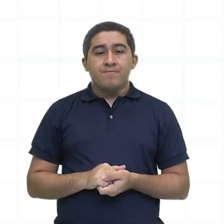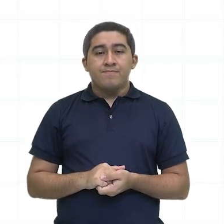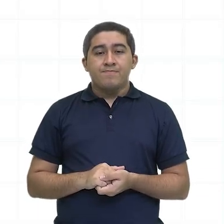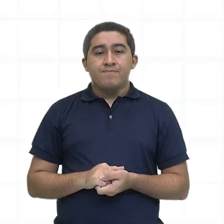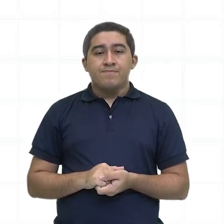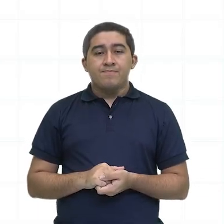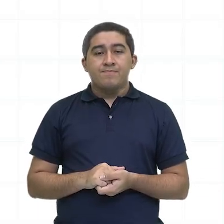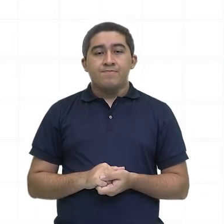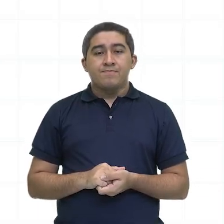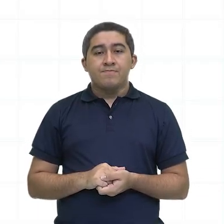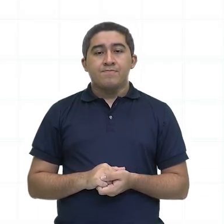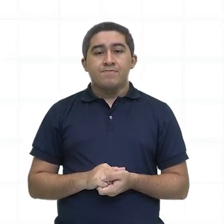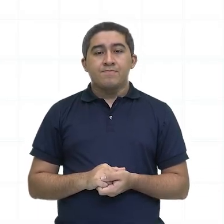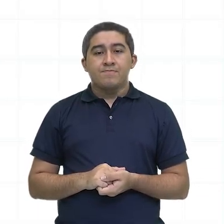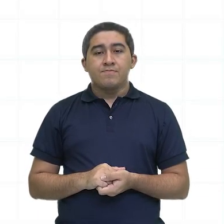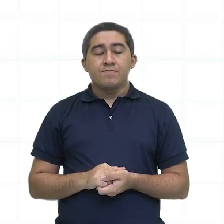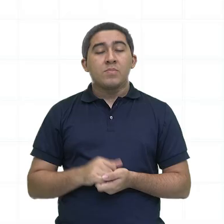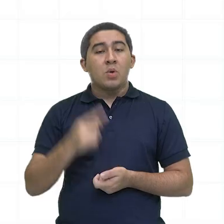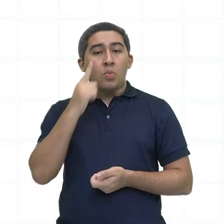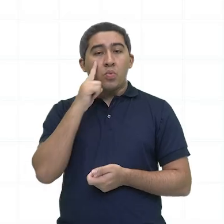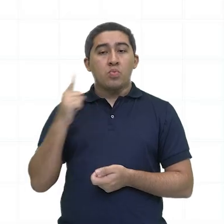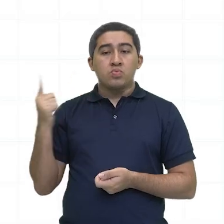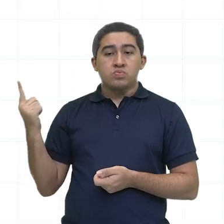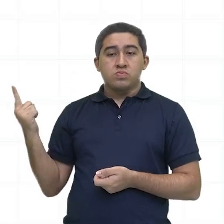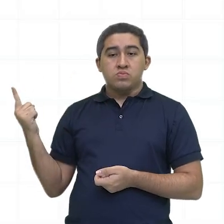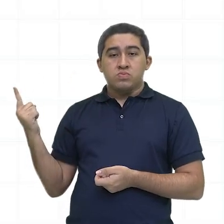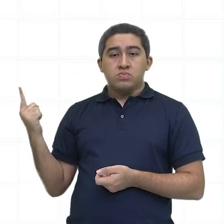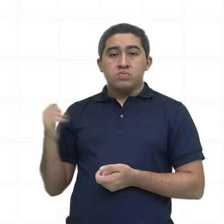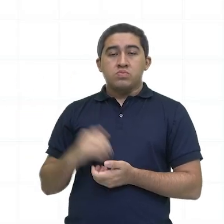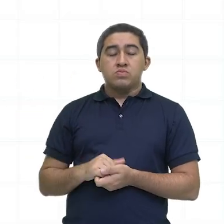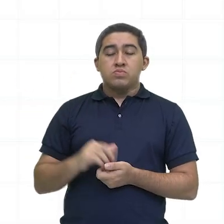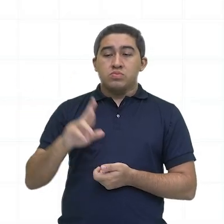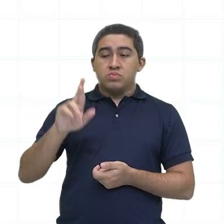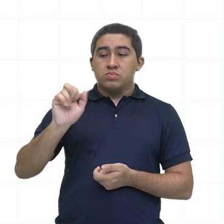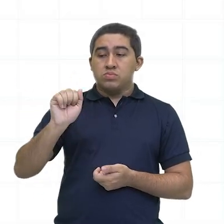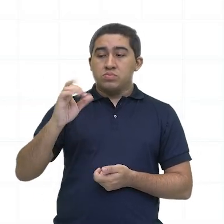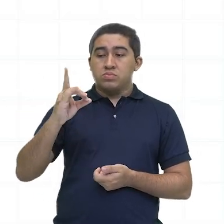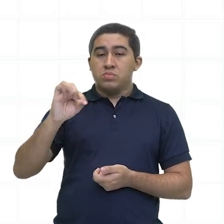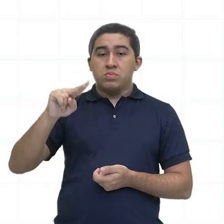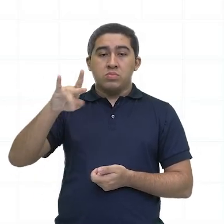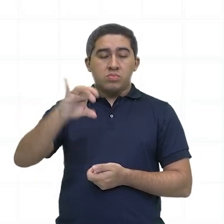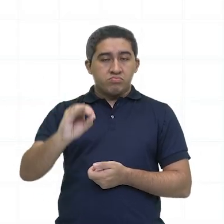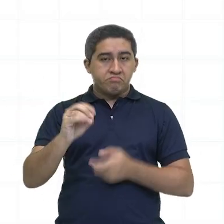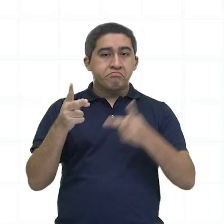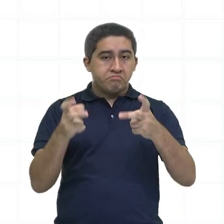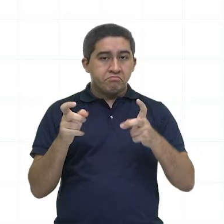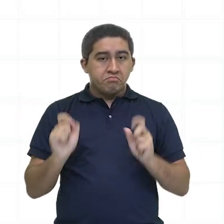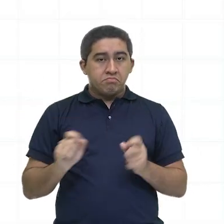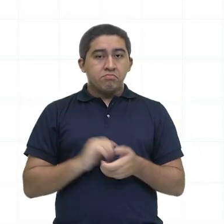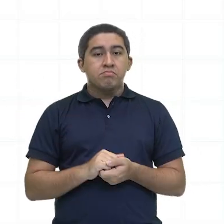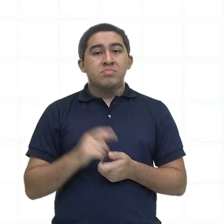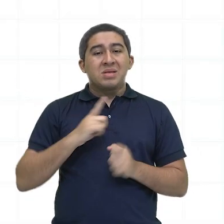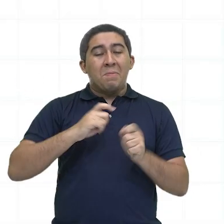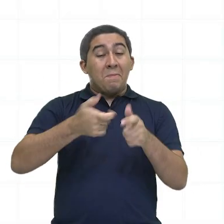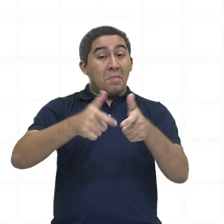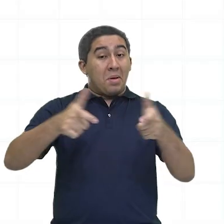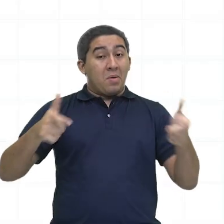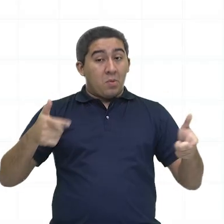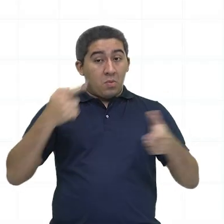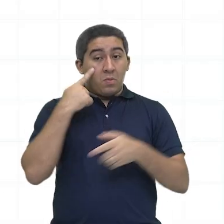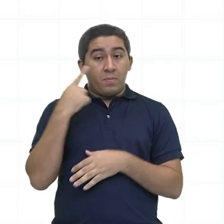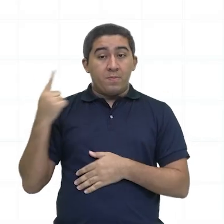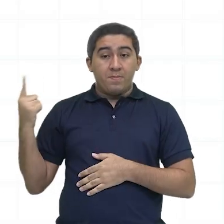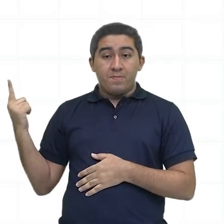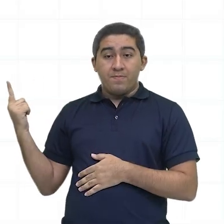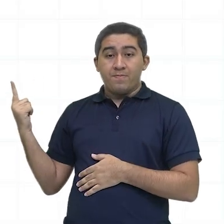aqui, ele tem quantas camadas? É o radônio. Olha só como esse elemento aqui ele já é maior. Vou aumentar aqui o